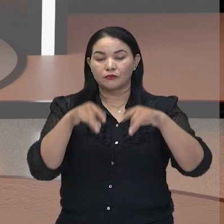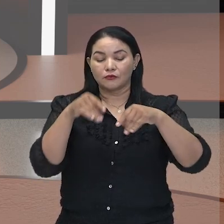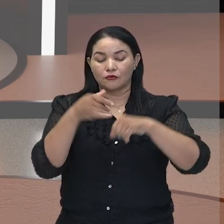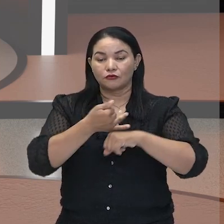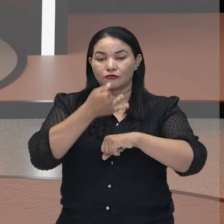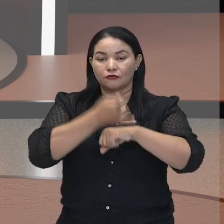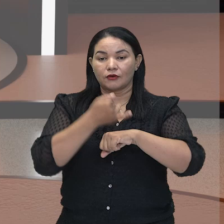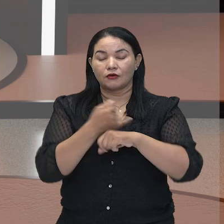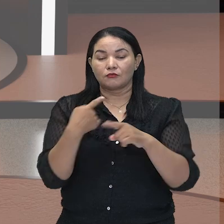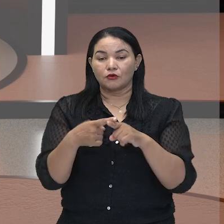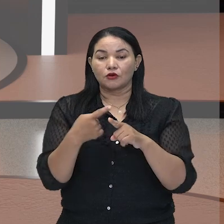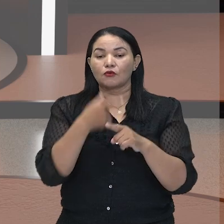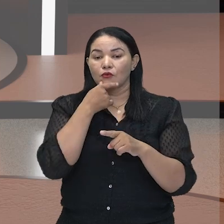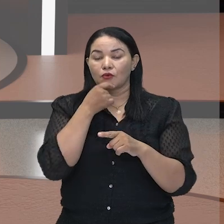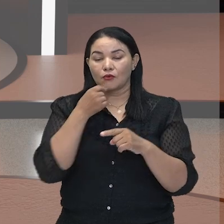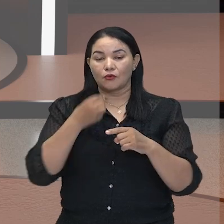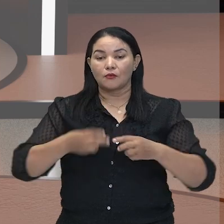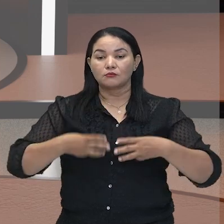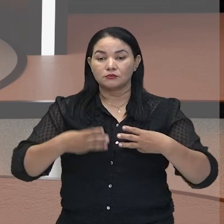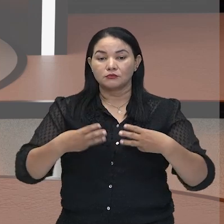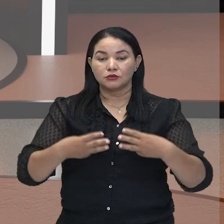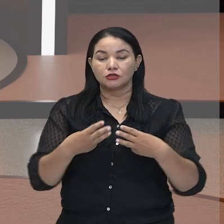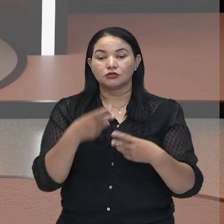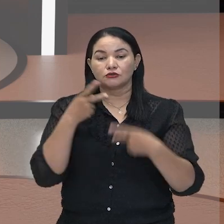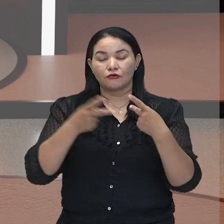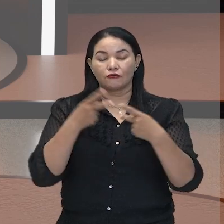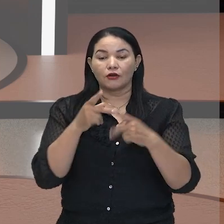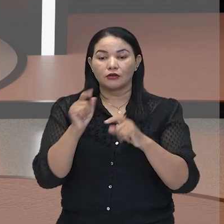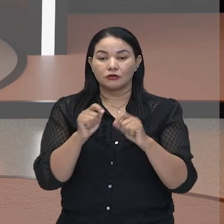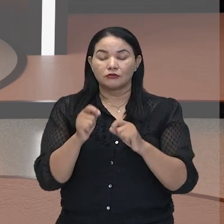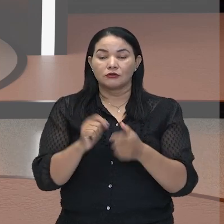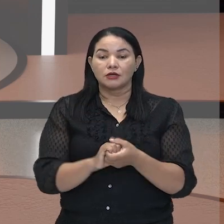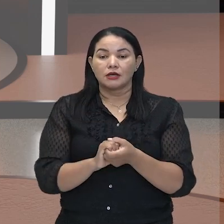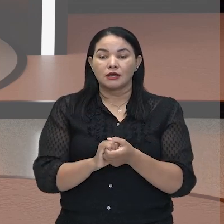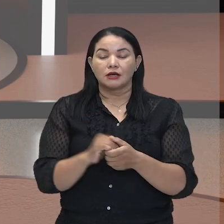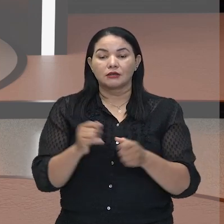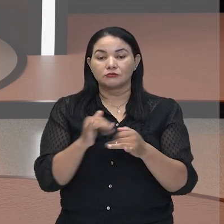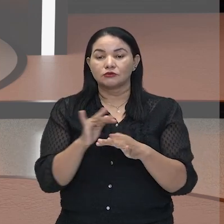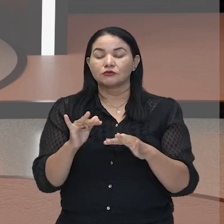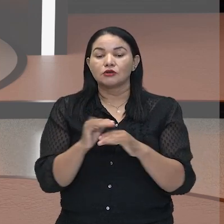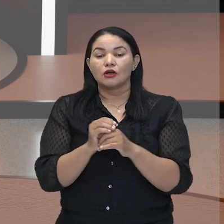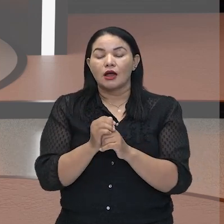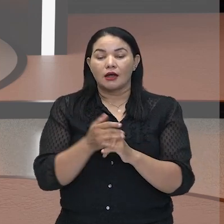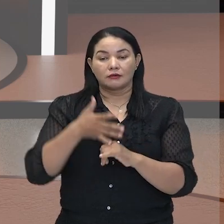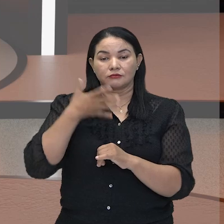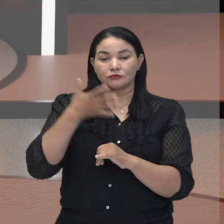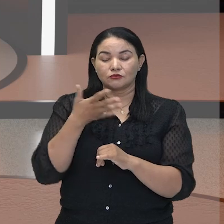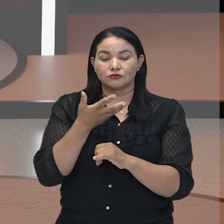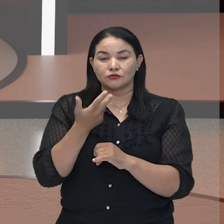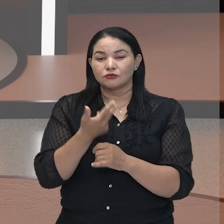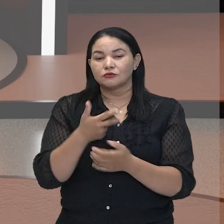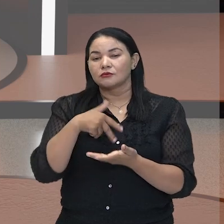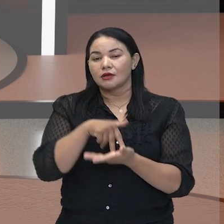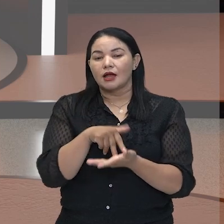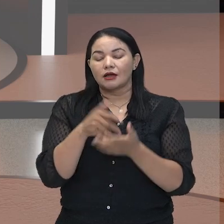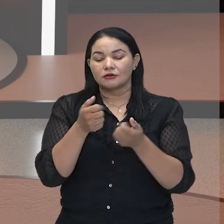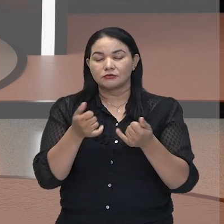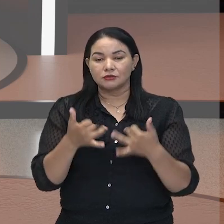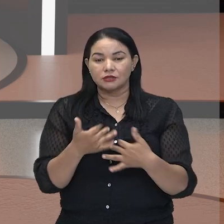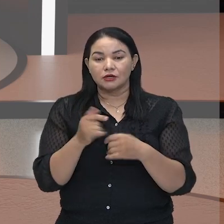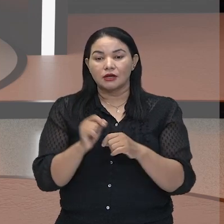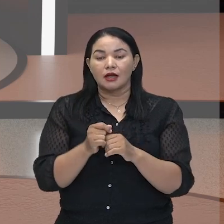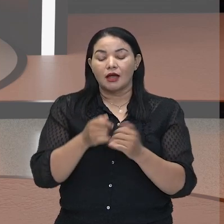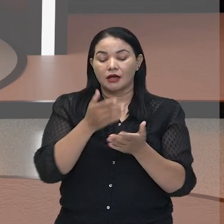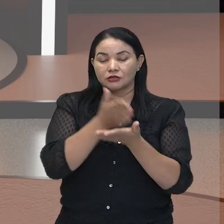primeiro-ministro da época, Winston Churchill, ele vai popularizar esse termo lá no seu discurso, porque era óbvio